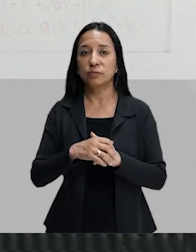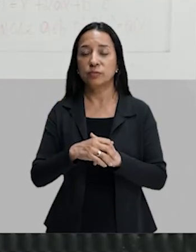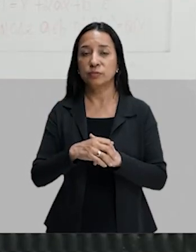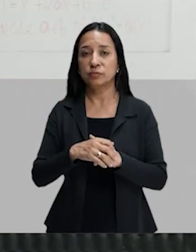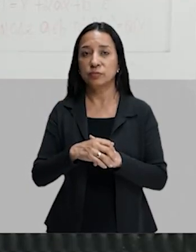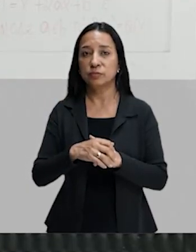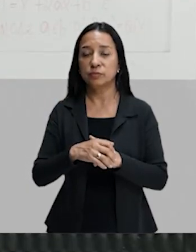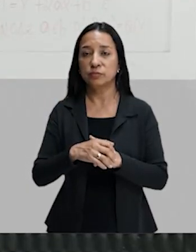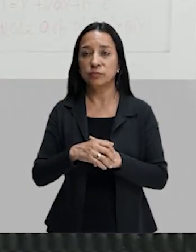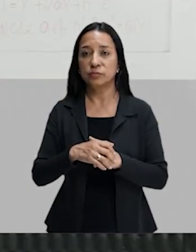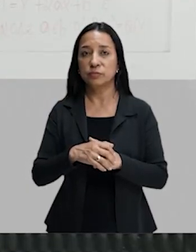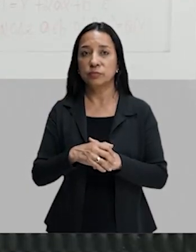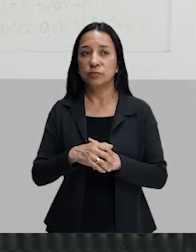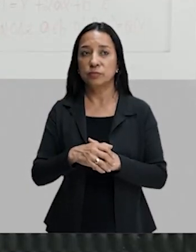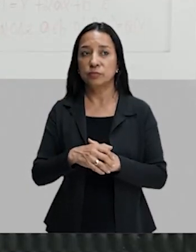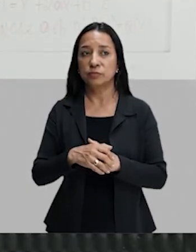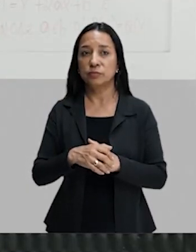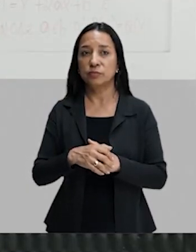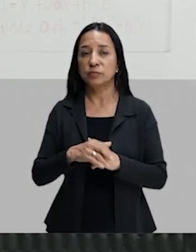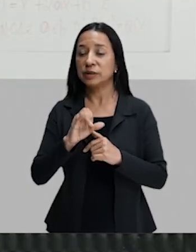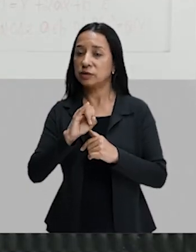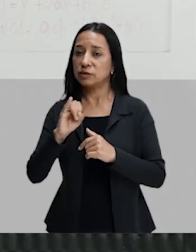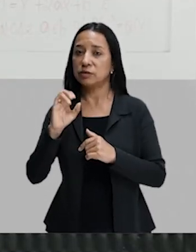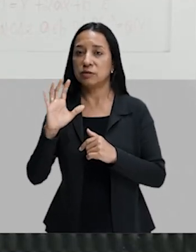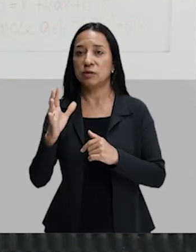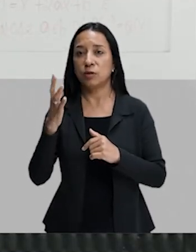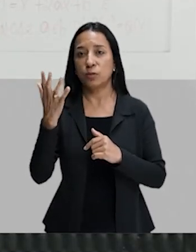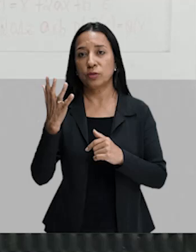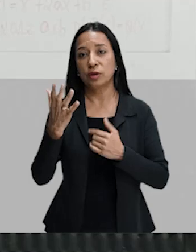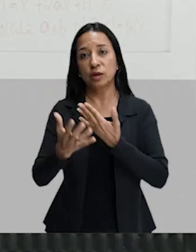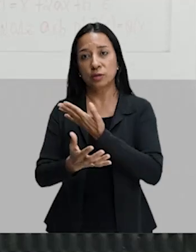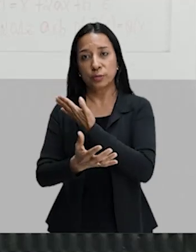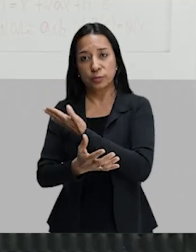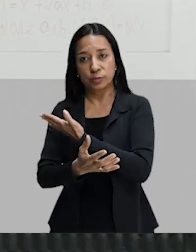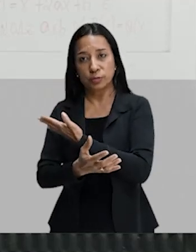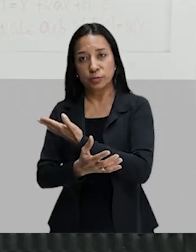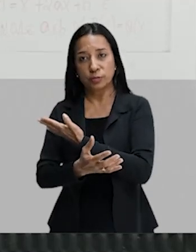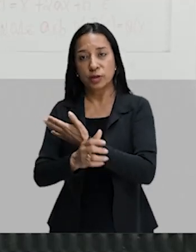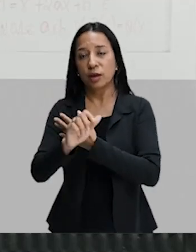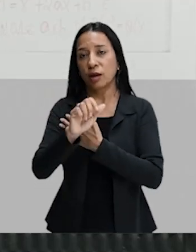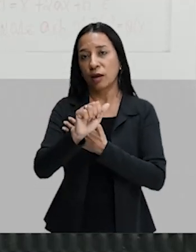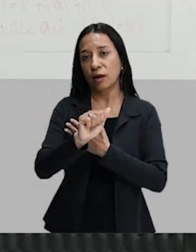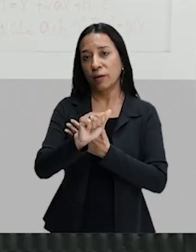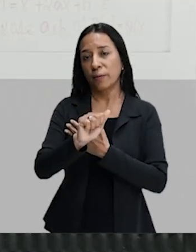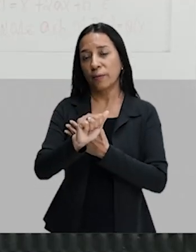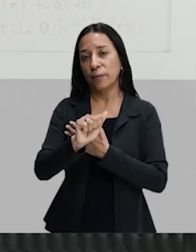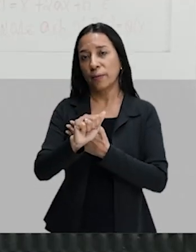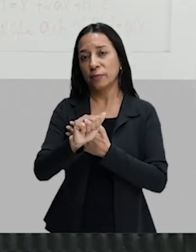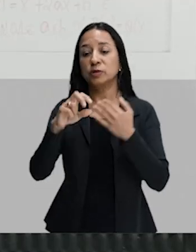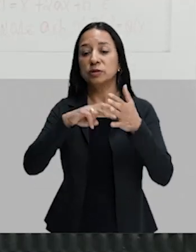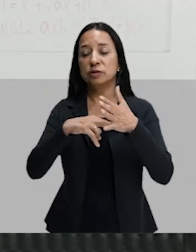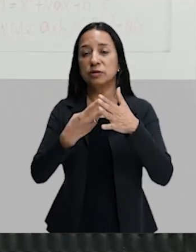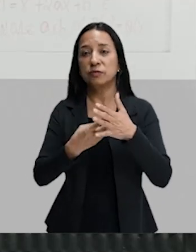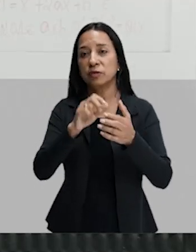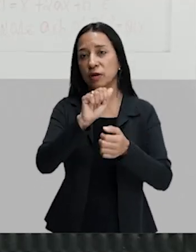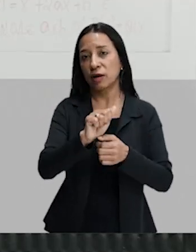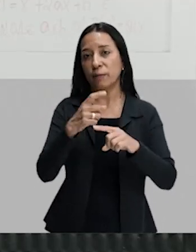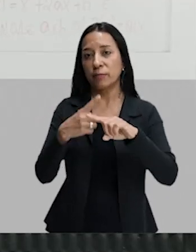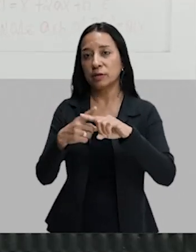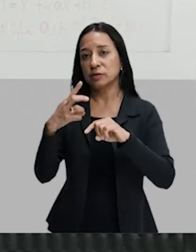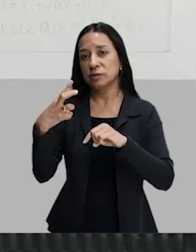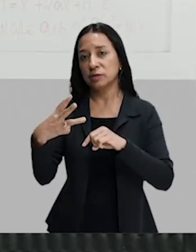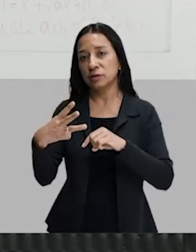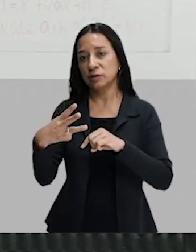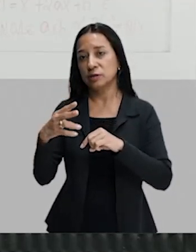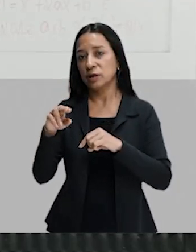c, que é o termo independente. Então, se isso acontece, quer dizer que o A mais 3 é igual a zero.